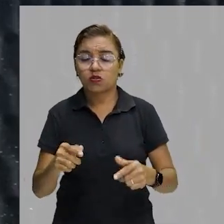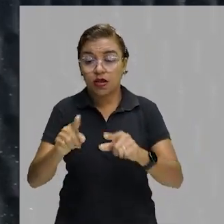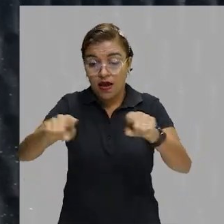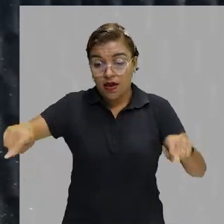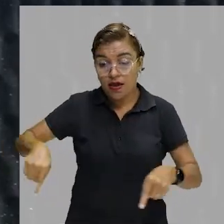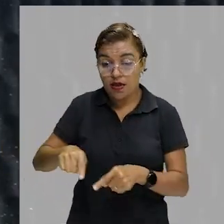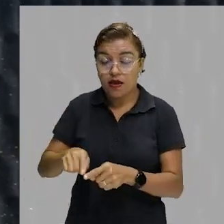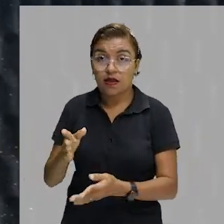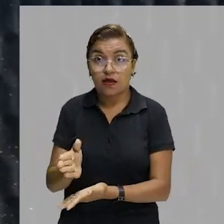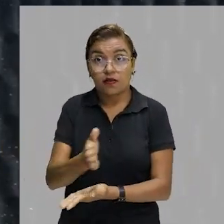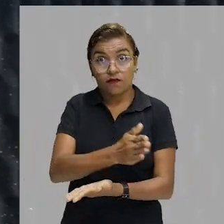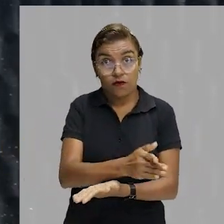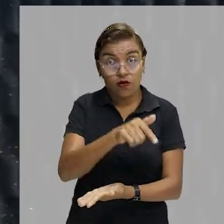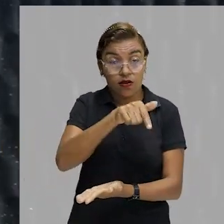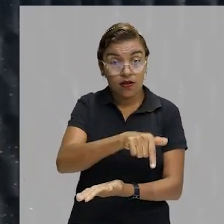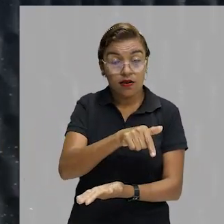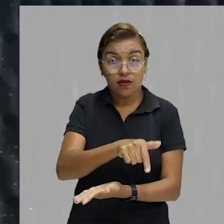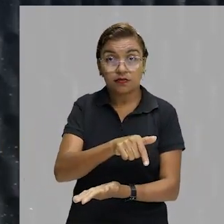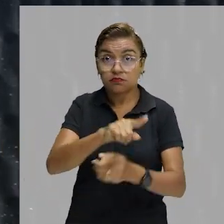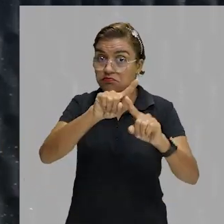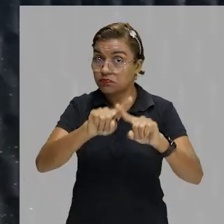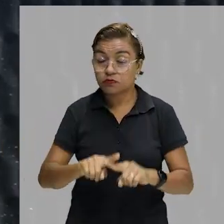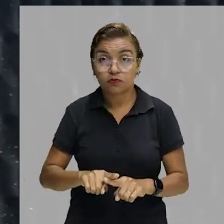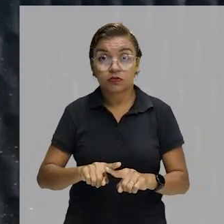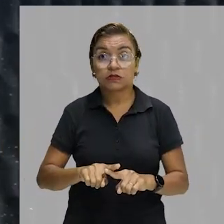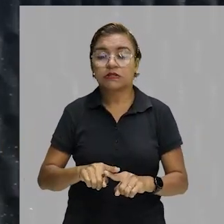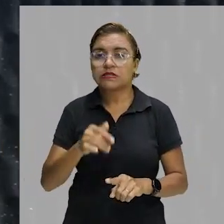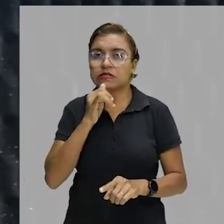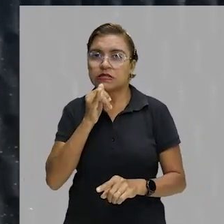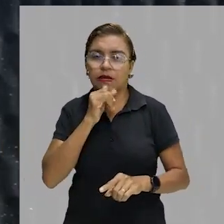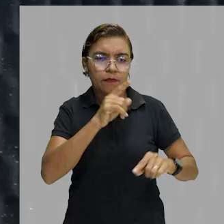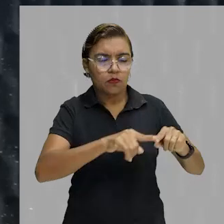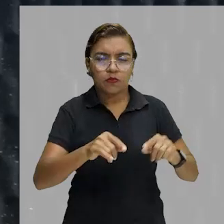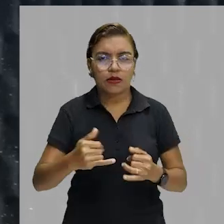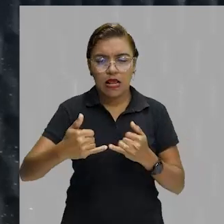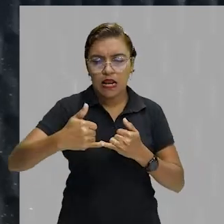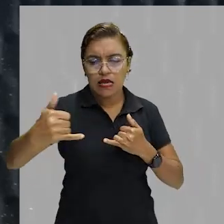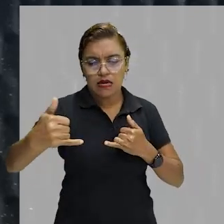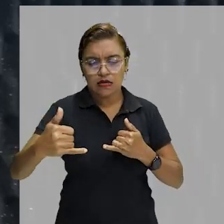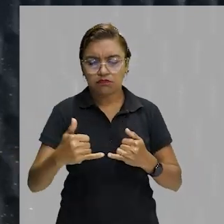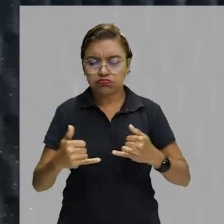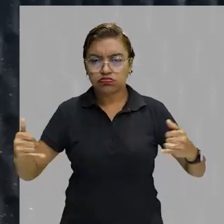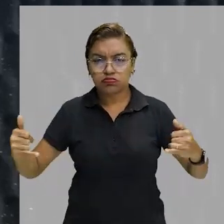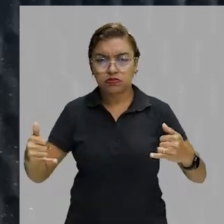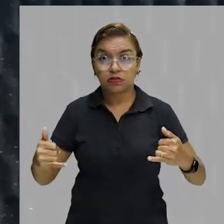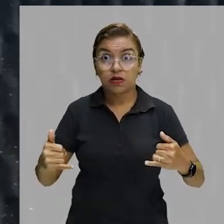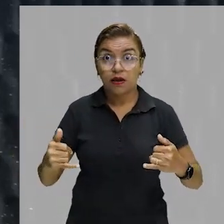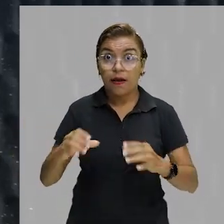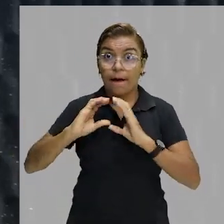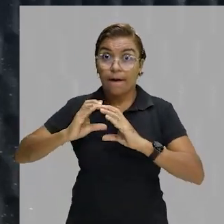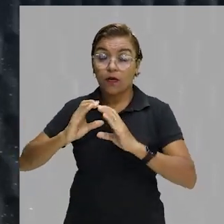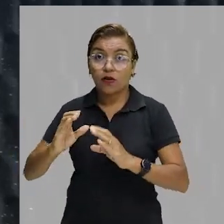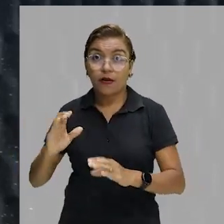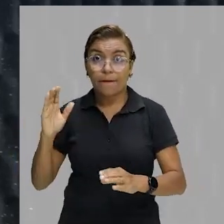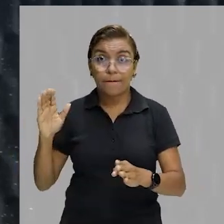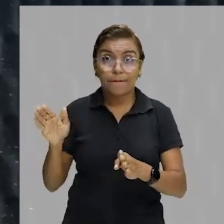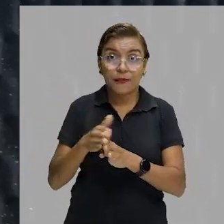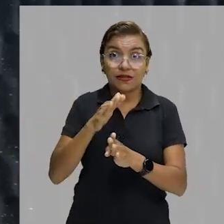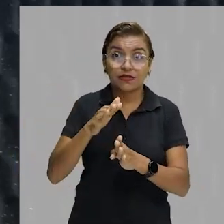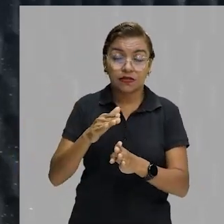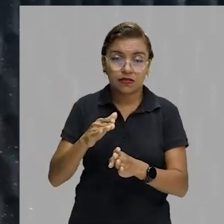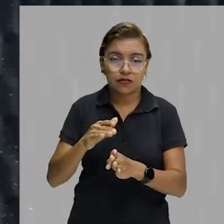que não faça parte daquela disputa, que não seja apenas as linhas demarcatórias, essa bolinha bater em algum